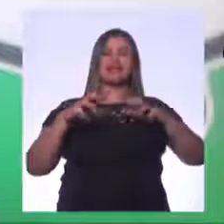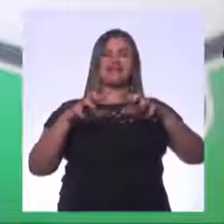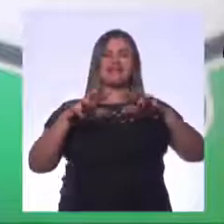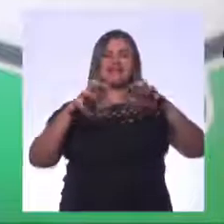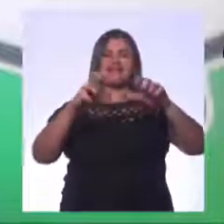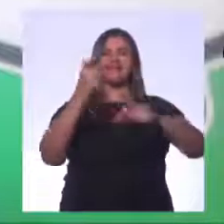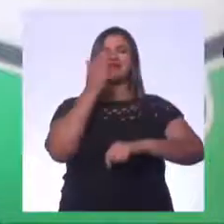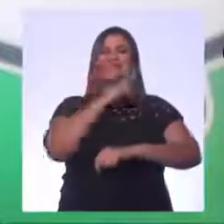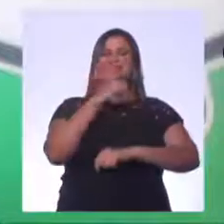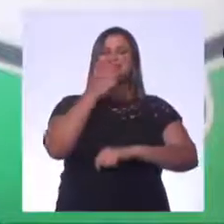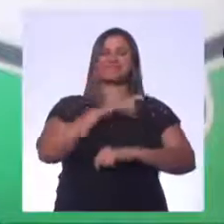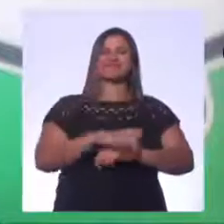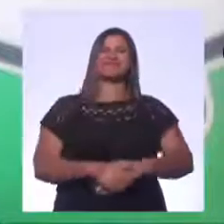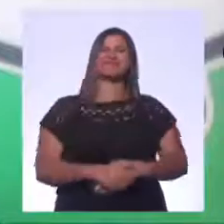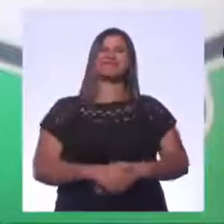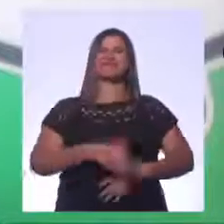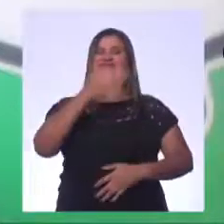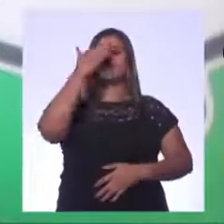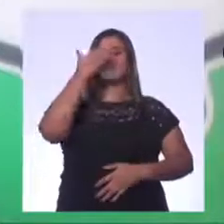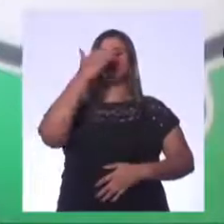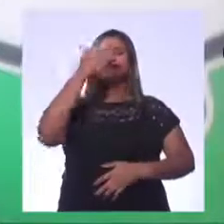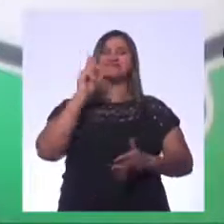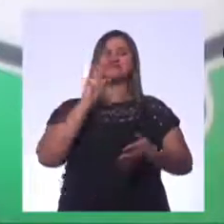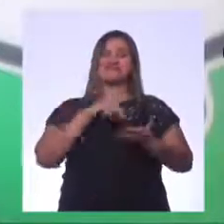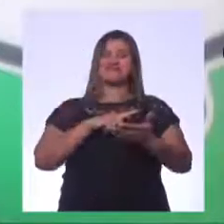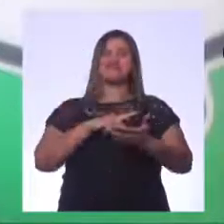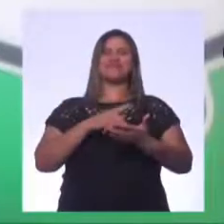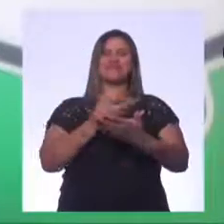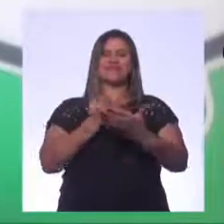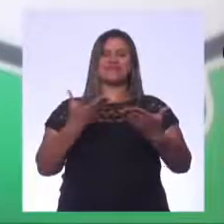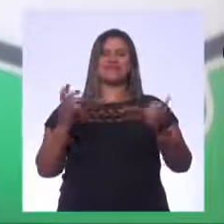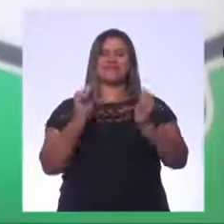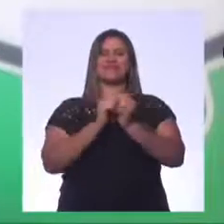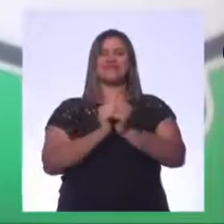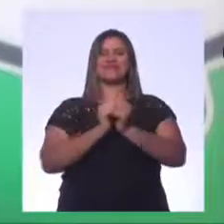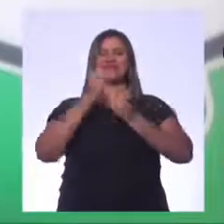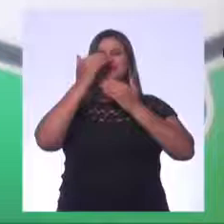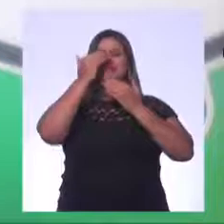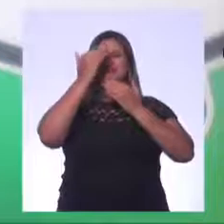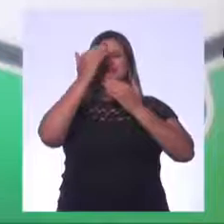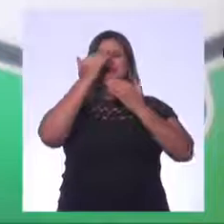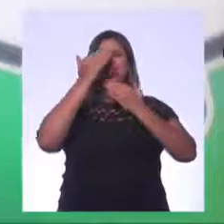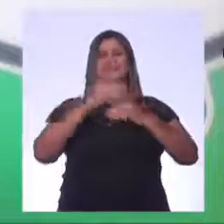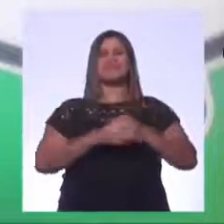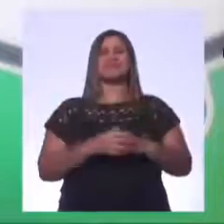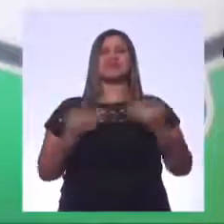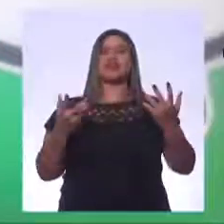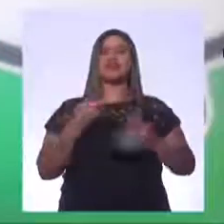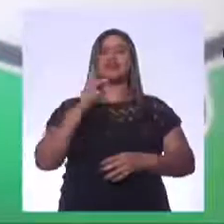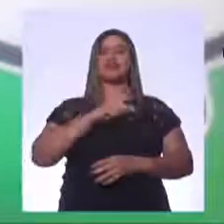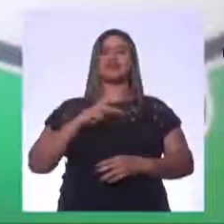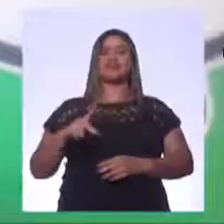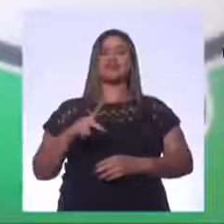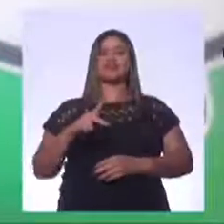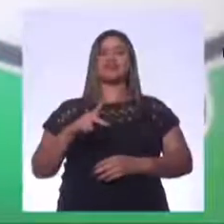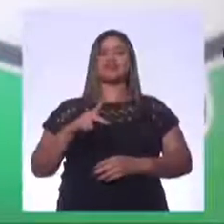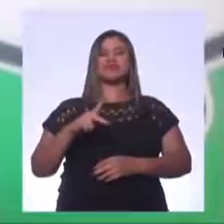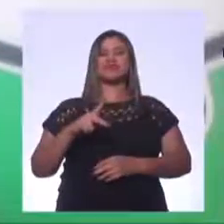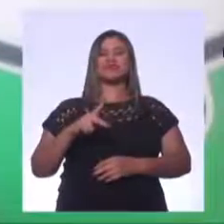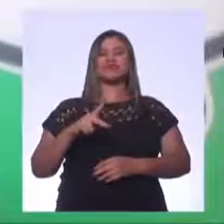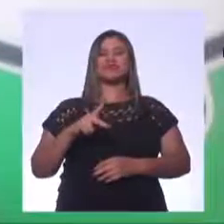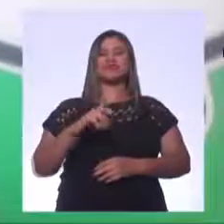Massa, tá? Então, agradeço de coração a participação de todos vocês, muito obrigado. E agora eu passo a palavra para o